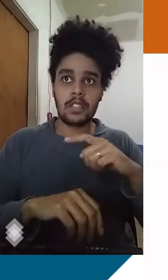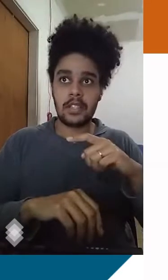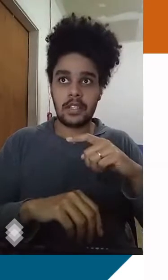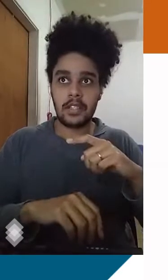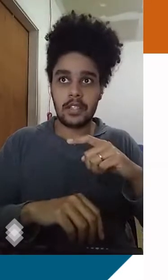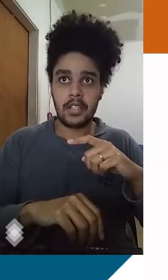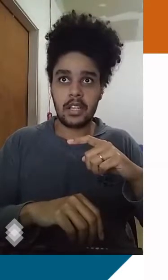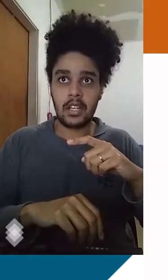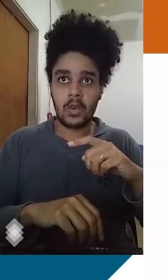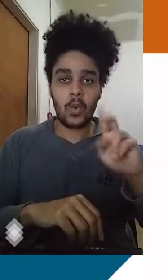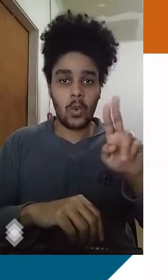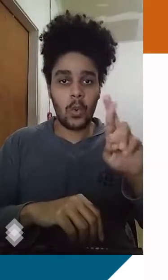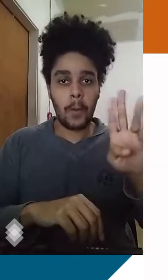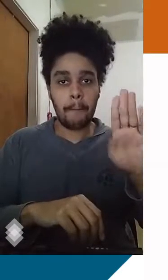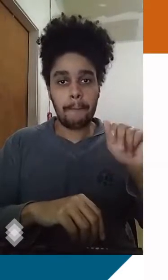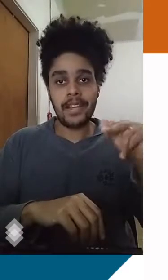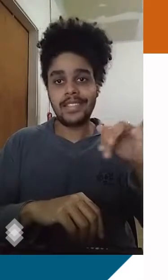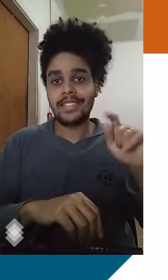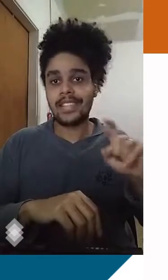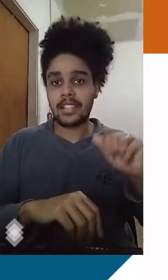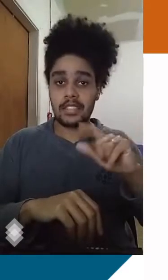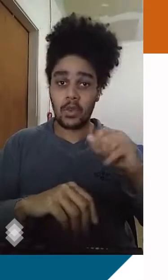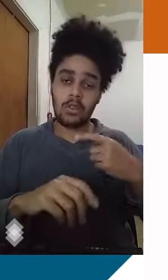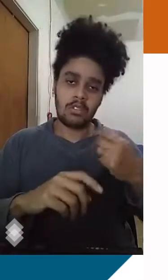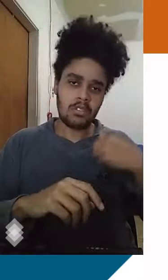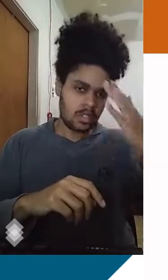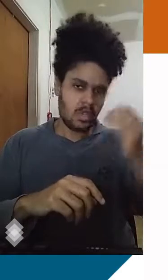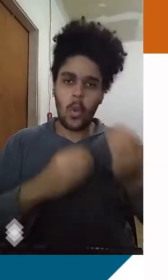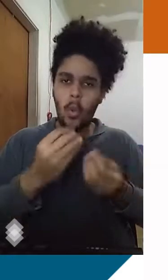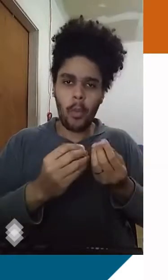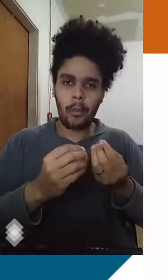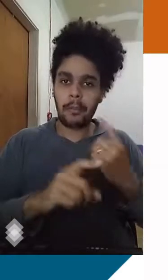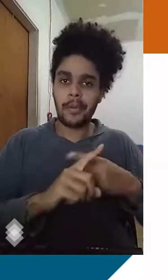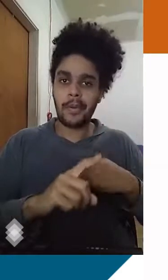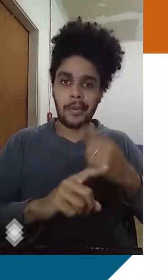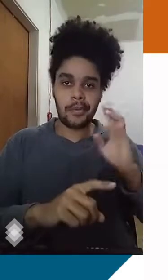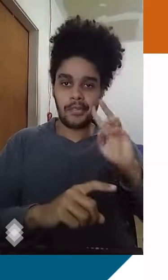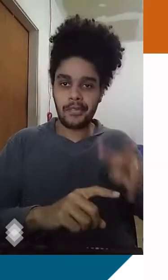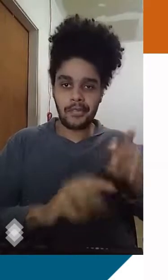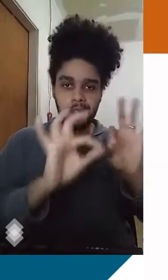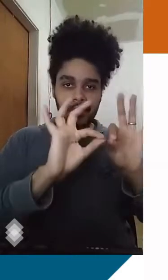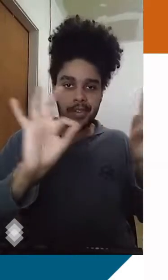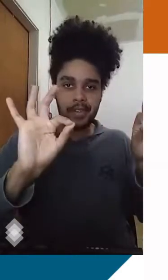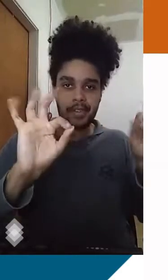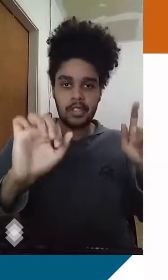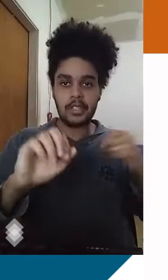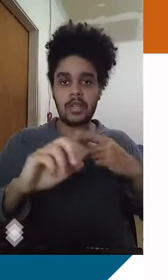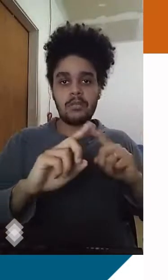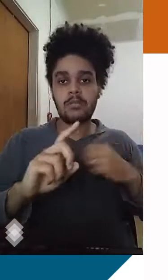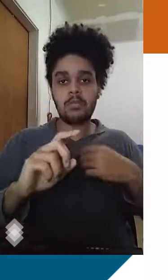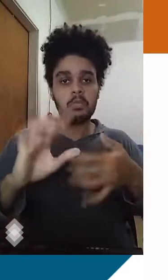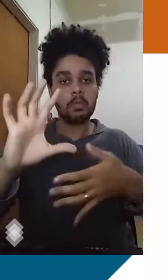a urbanização. Como eu sei disso? Porque eu li o título. Se eu não tivesse lido, eu não saberia qual fenômeno esse mapa